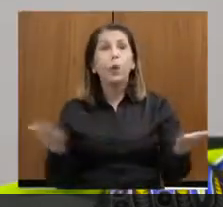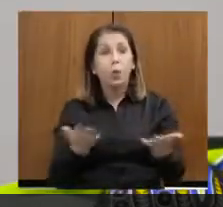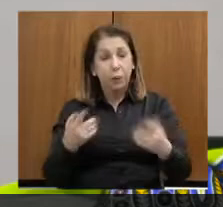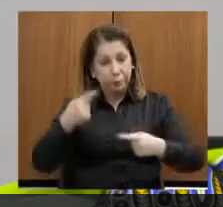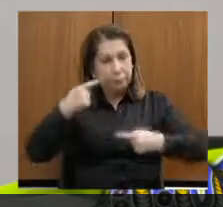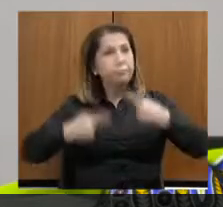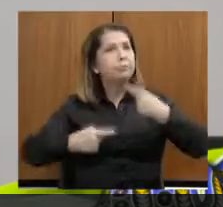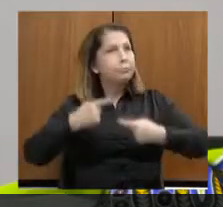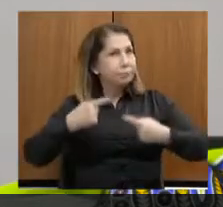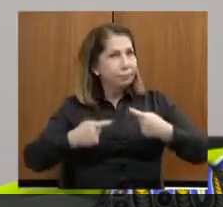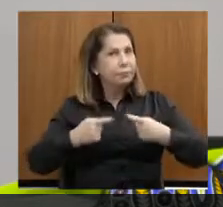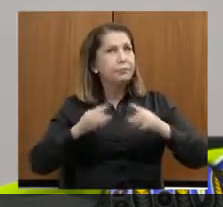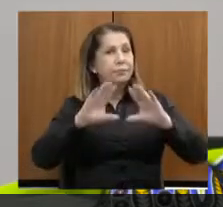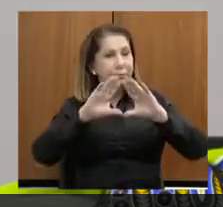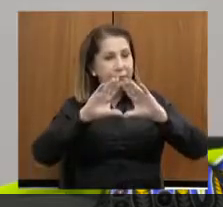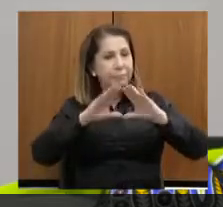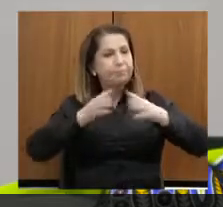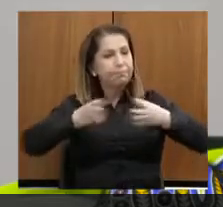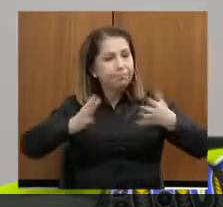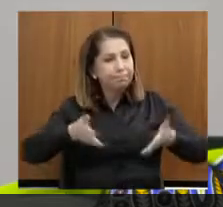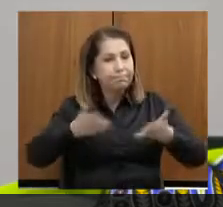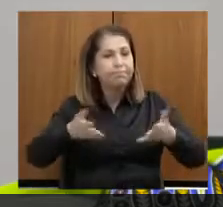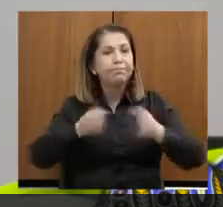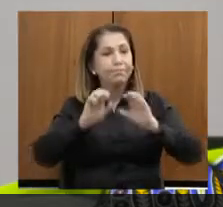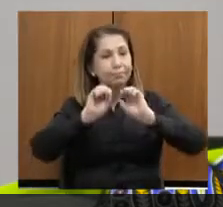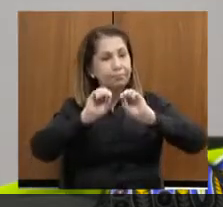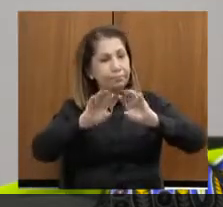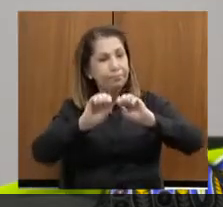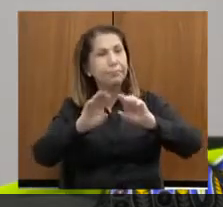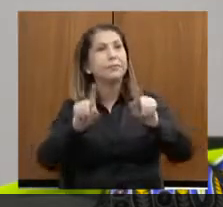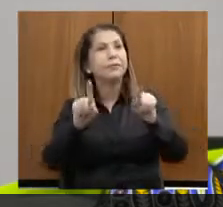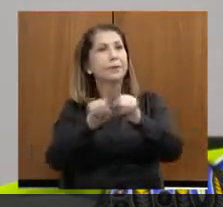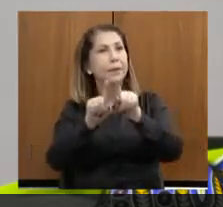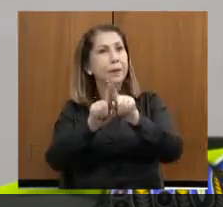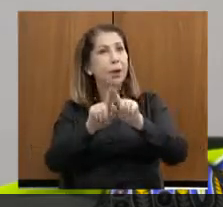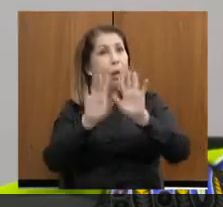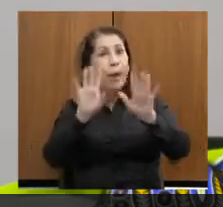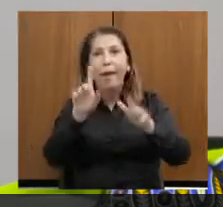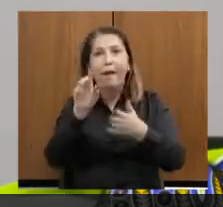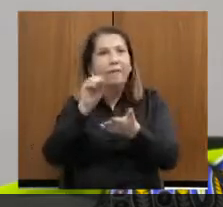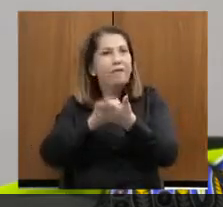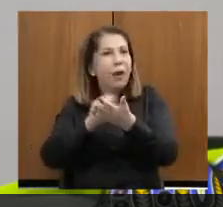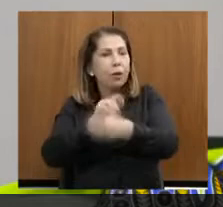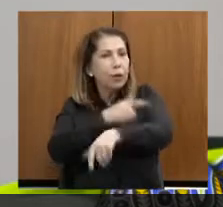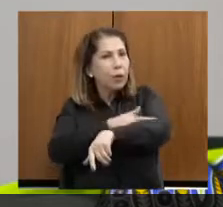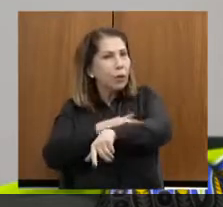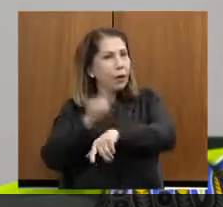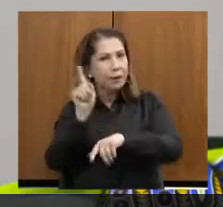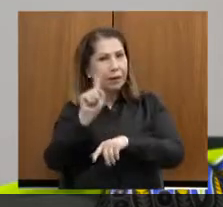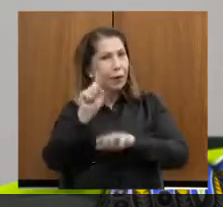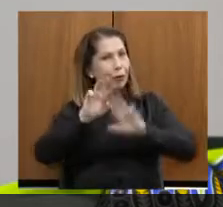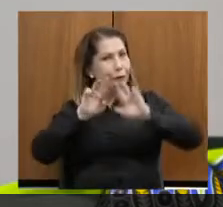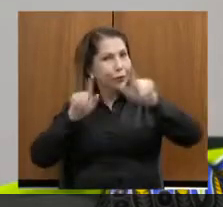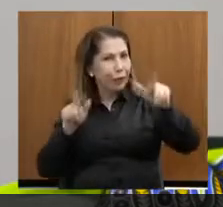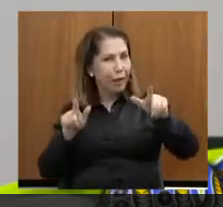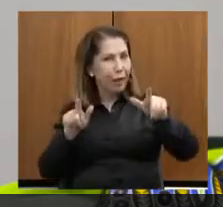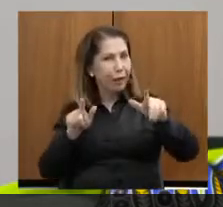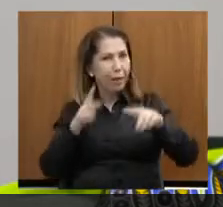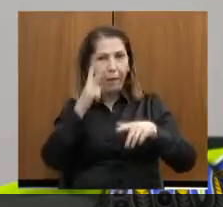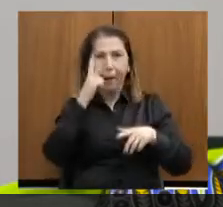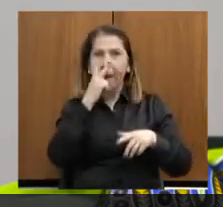também é um processo educativo não que a gente seja deseducados não que a gente seja